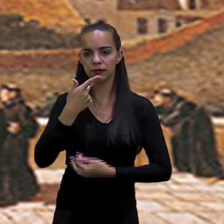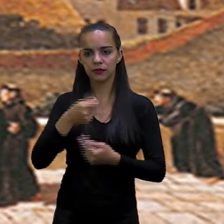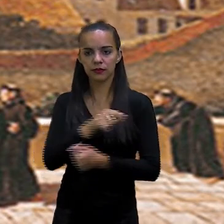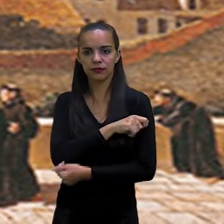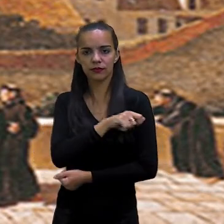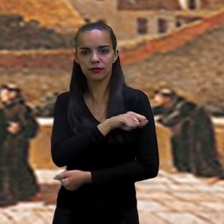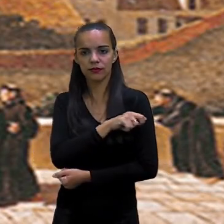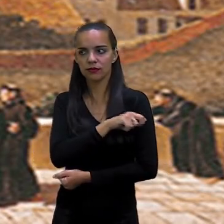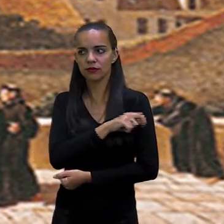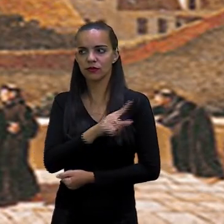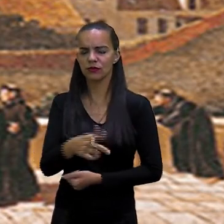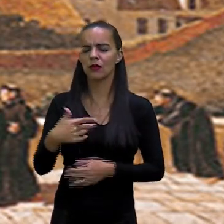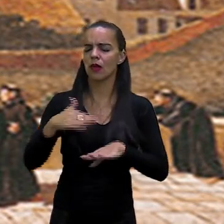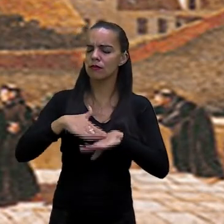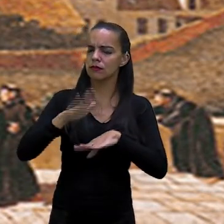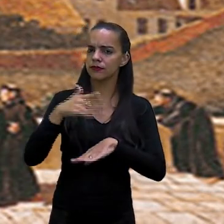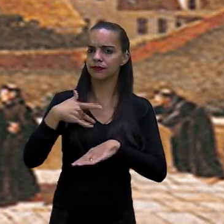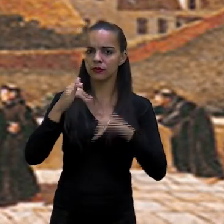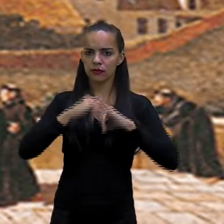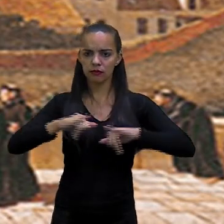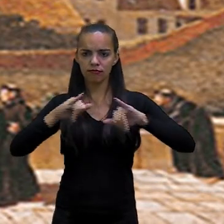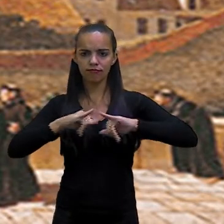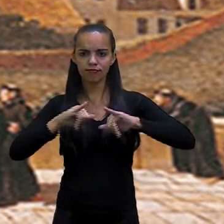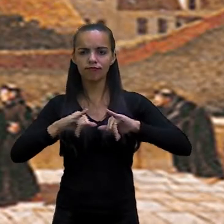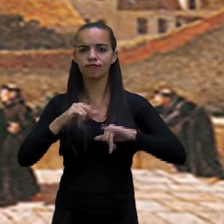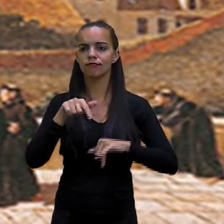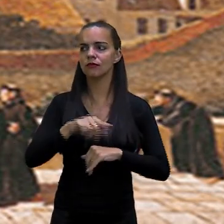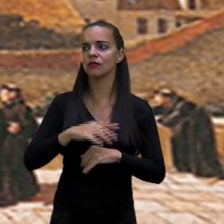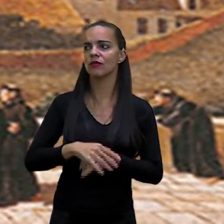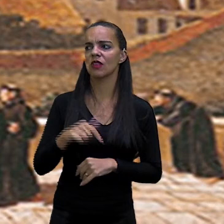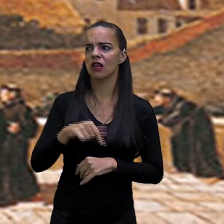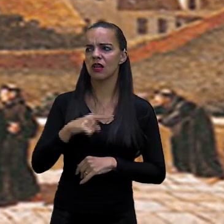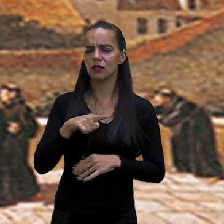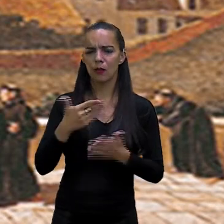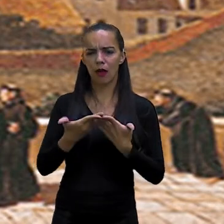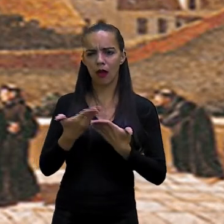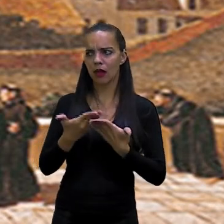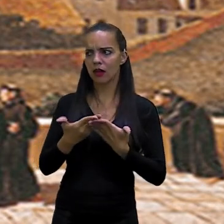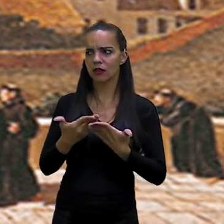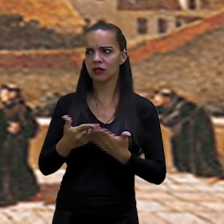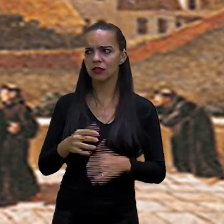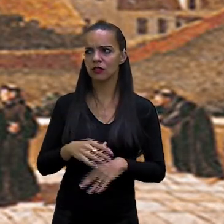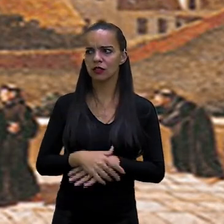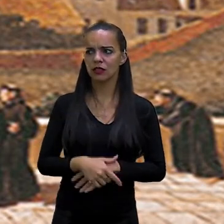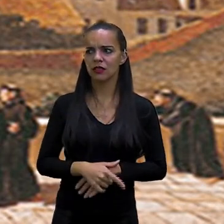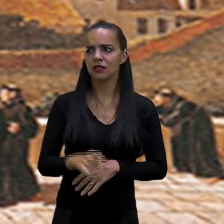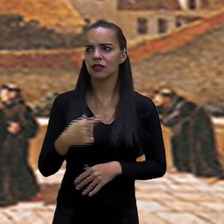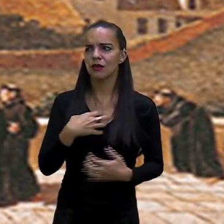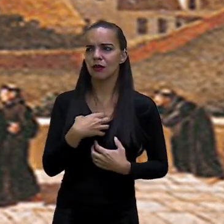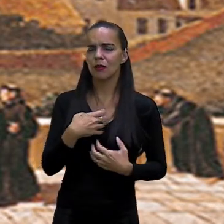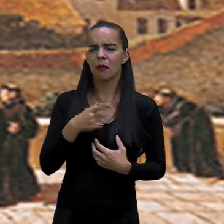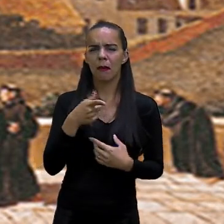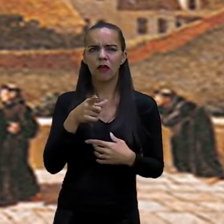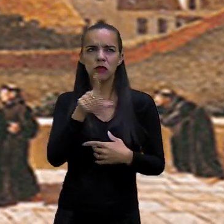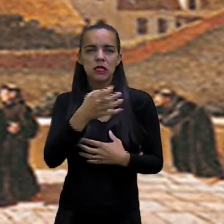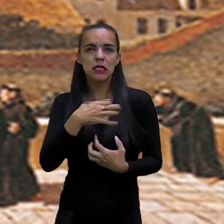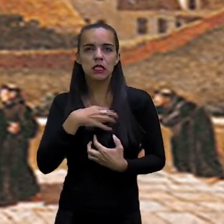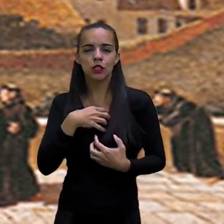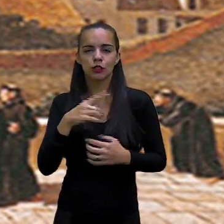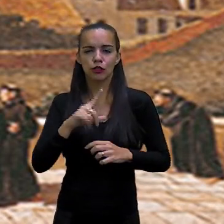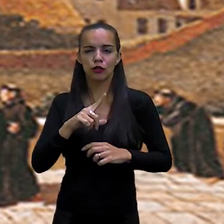Estudantes, para mais informações sobre essa aula e para criar um sentido crítico de